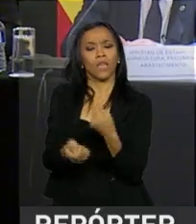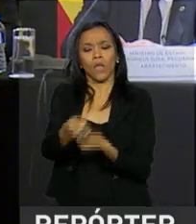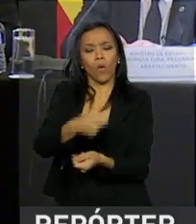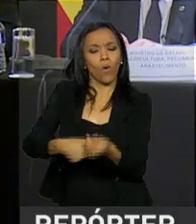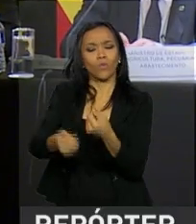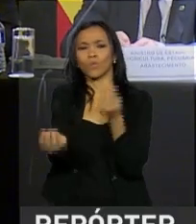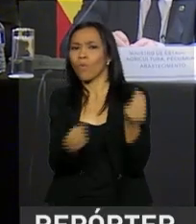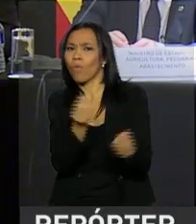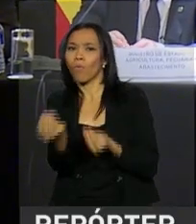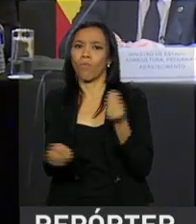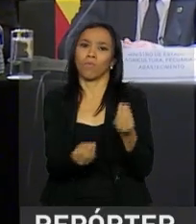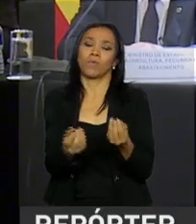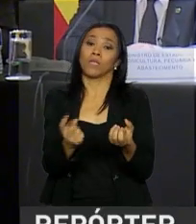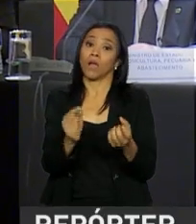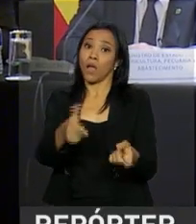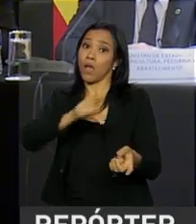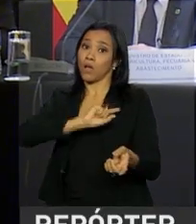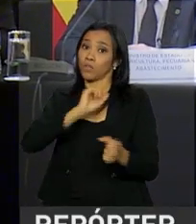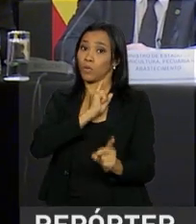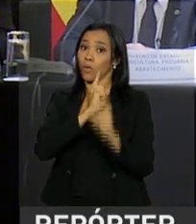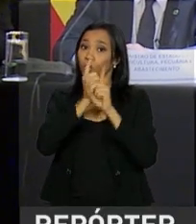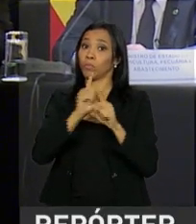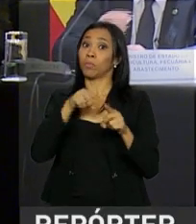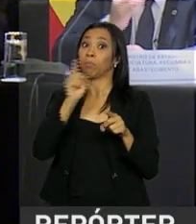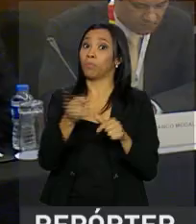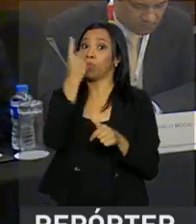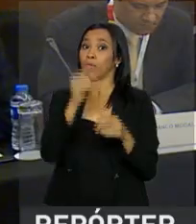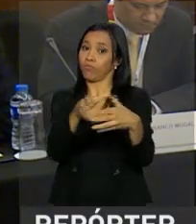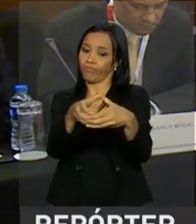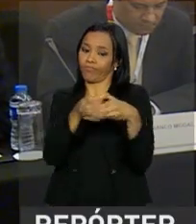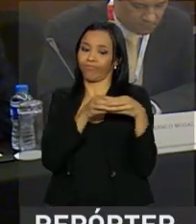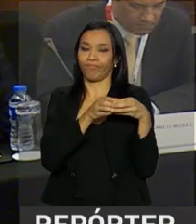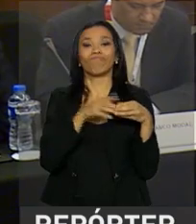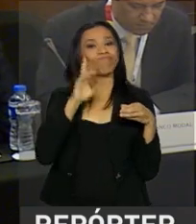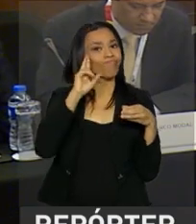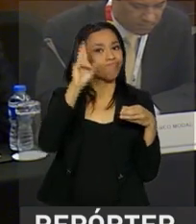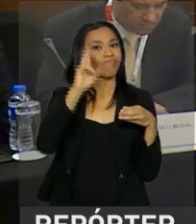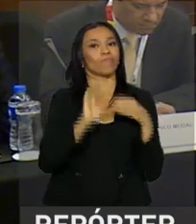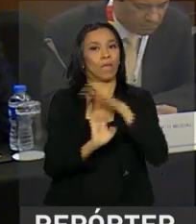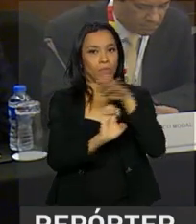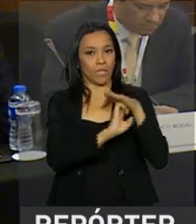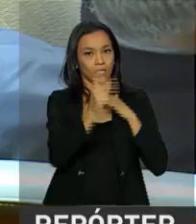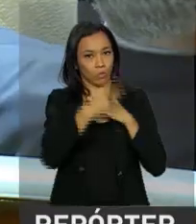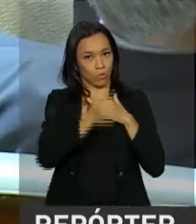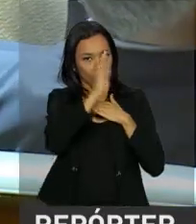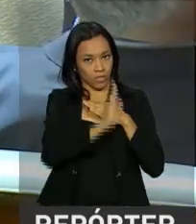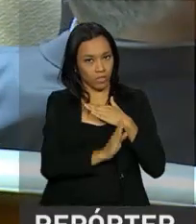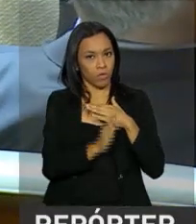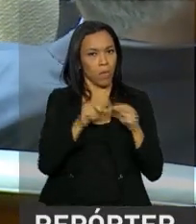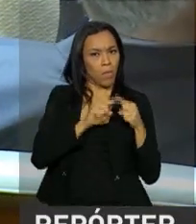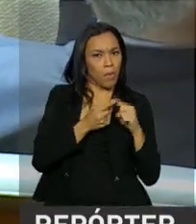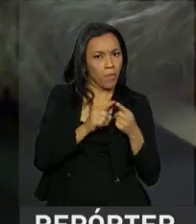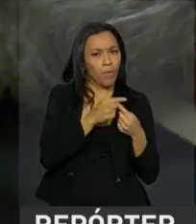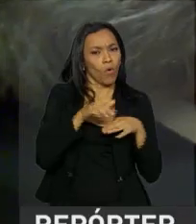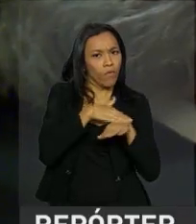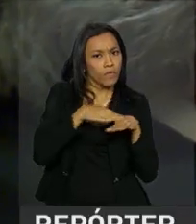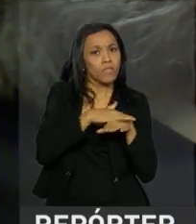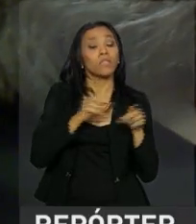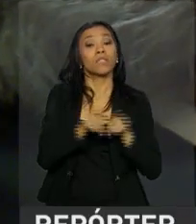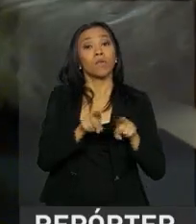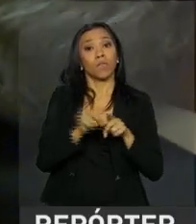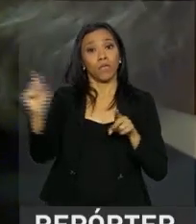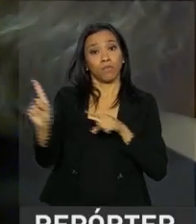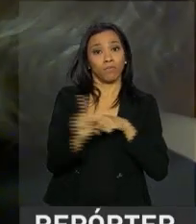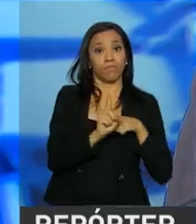países. Antes do encontro, Michel Temer se reuniu em separado com lideranças empresariais nacionais e com o prefeito da cidade